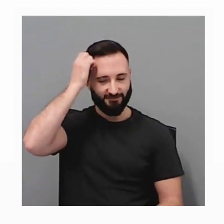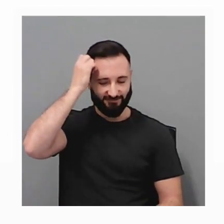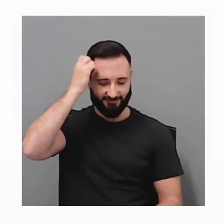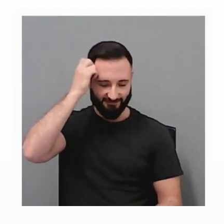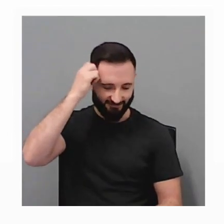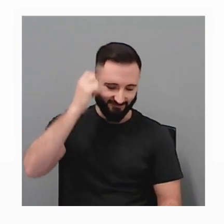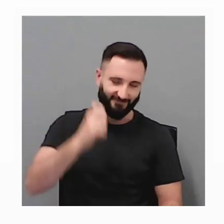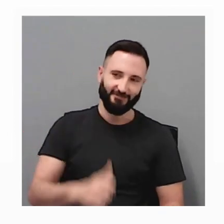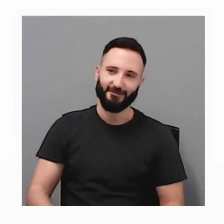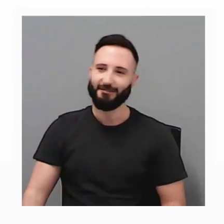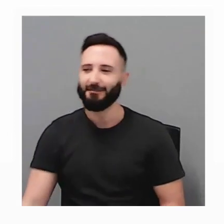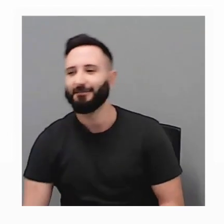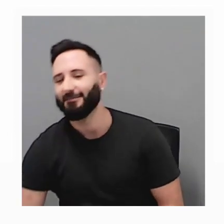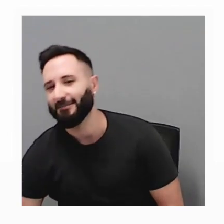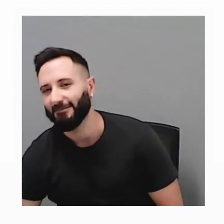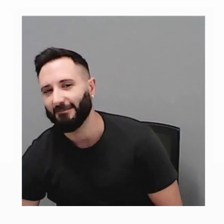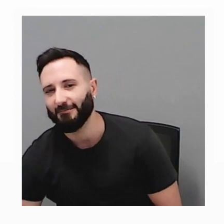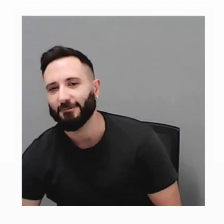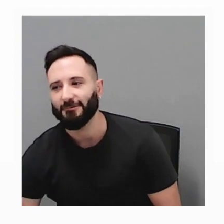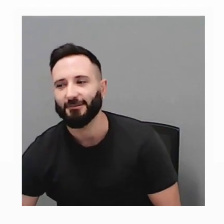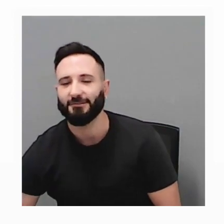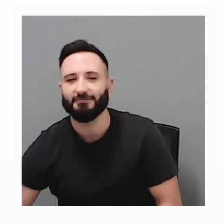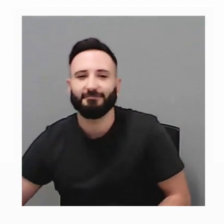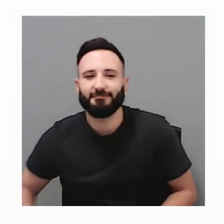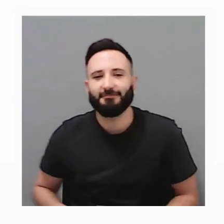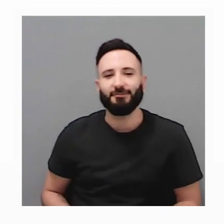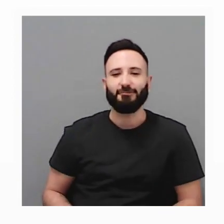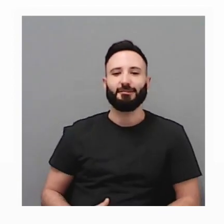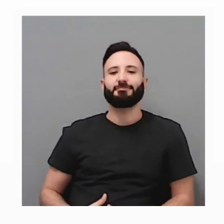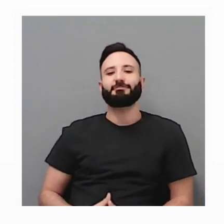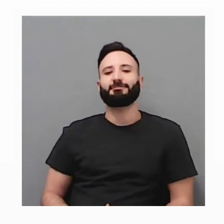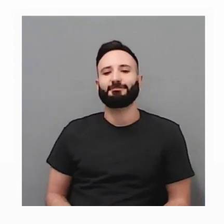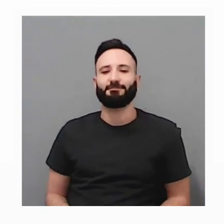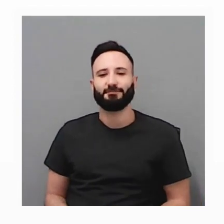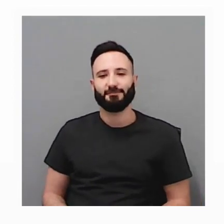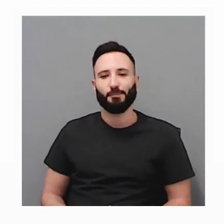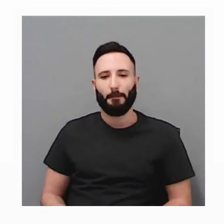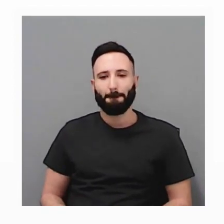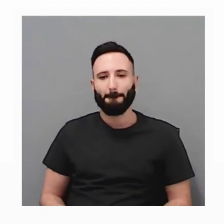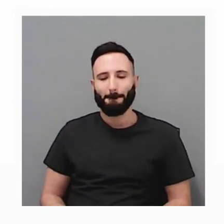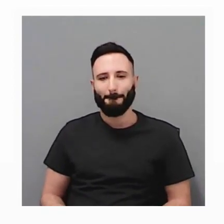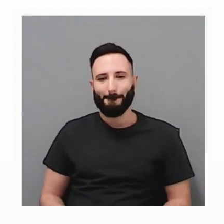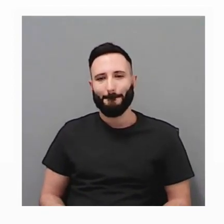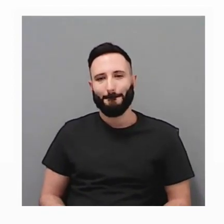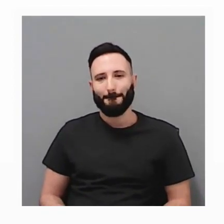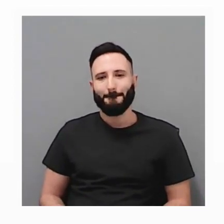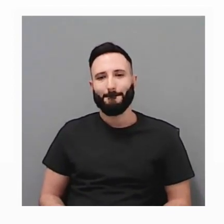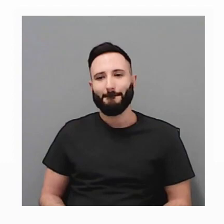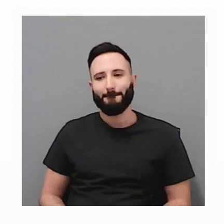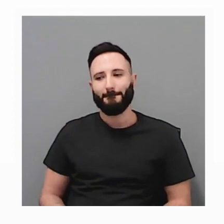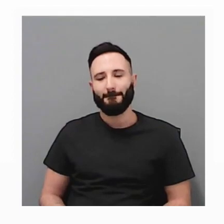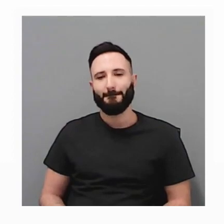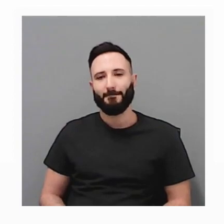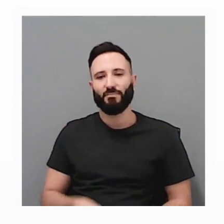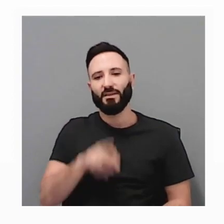como eu disse, as famílias com participação familiar aqui não existe. É responsável pela elaboração dos horários